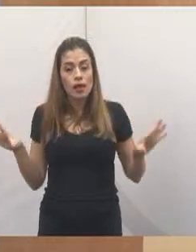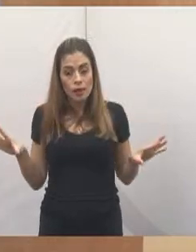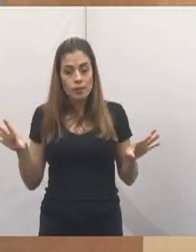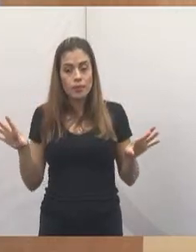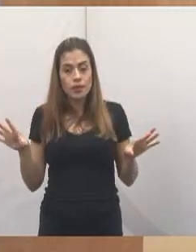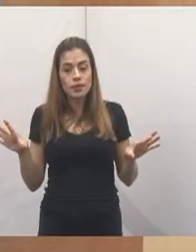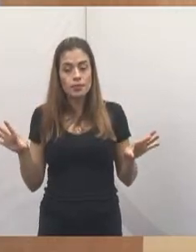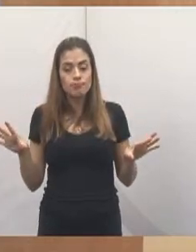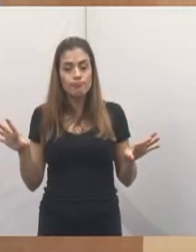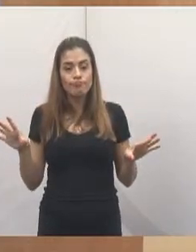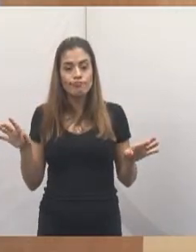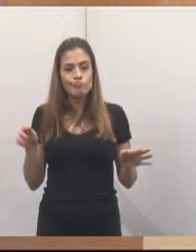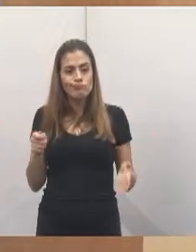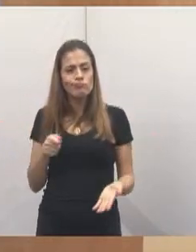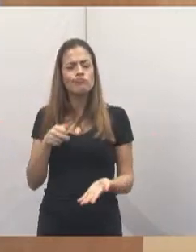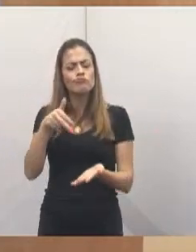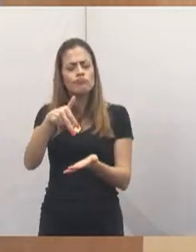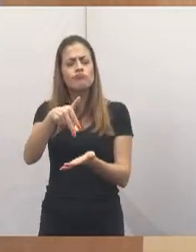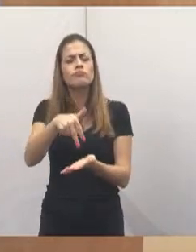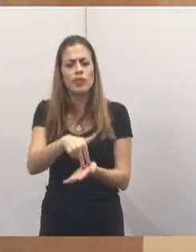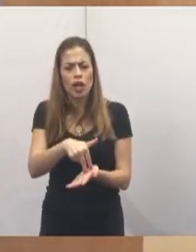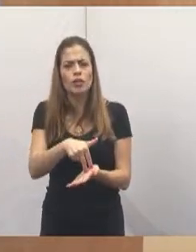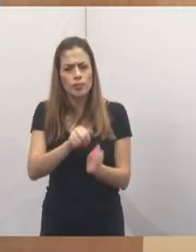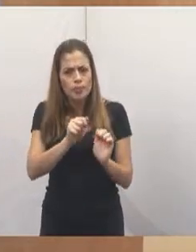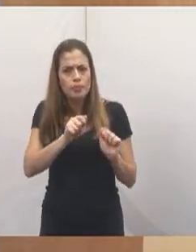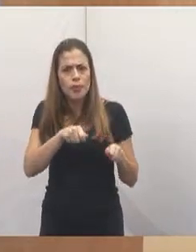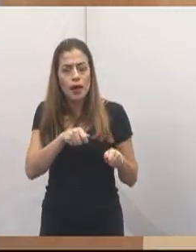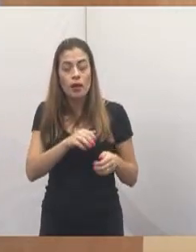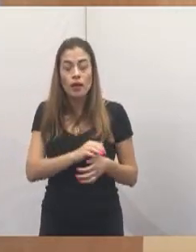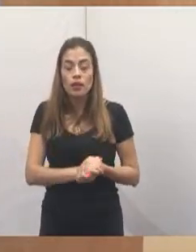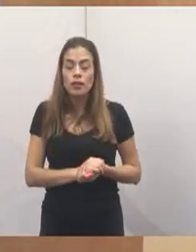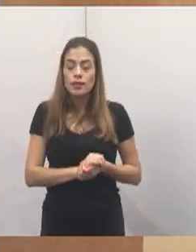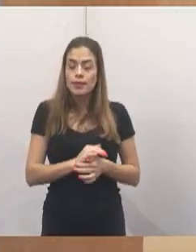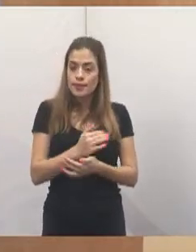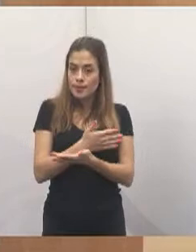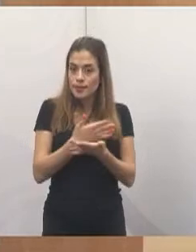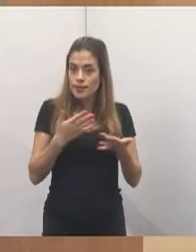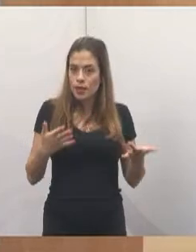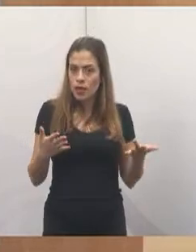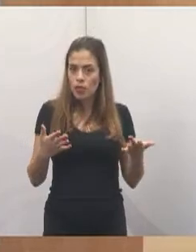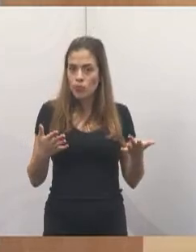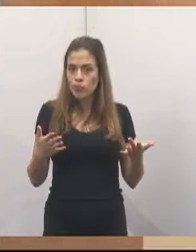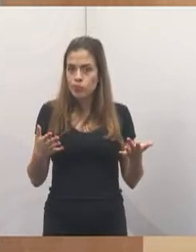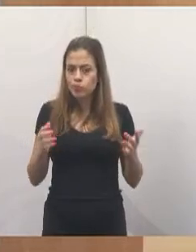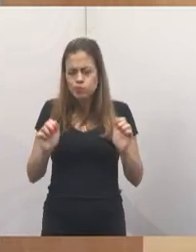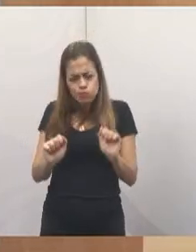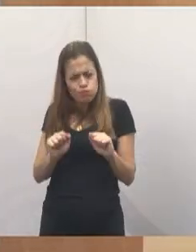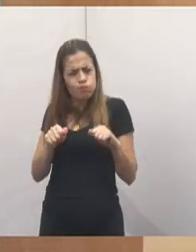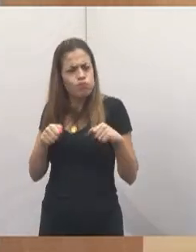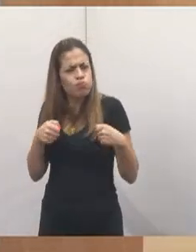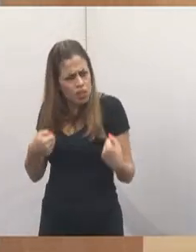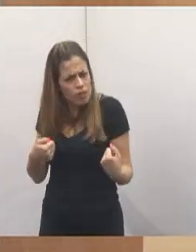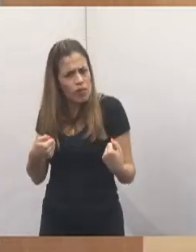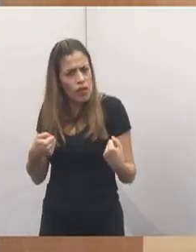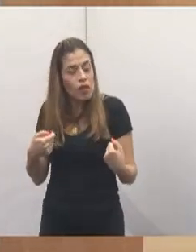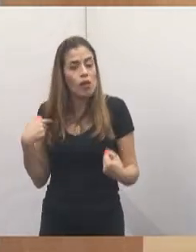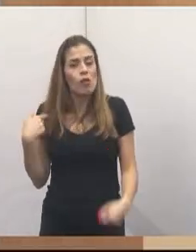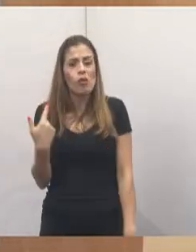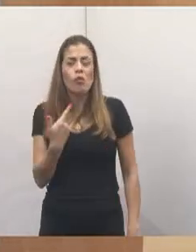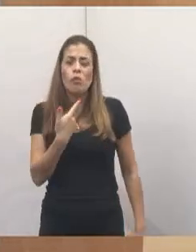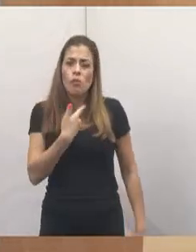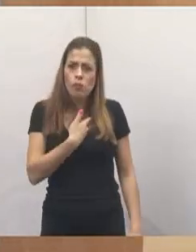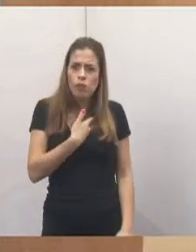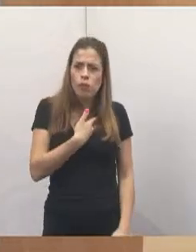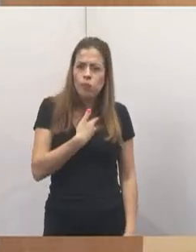toda a altivez possível. Então, doutores e doutoras, defender as nossas prerrogativas é também